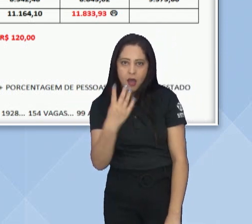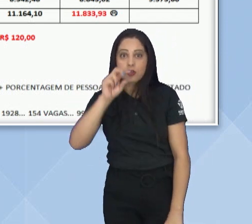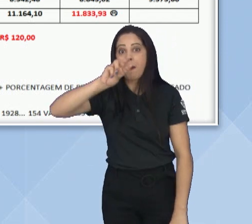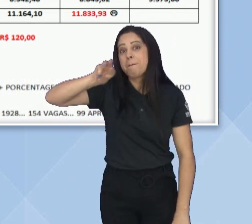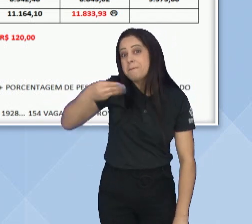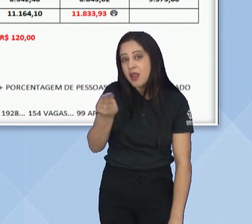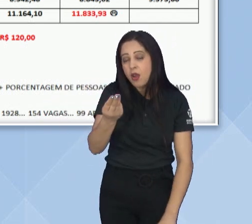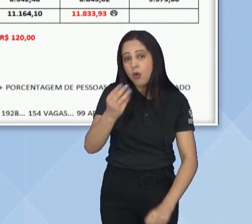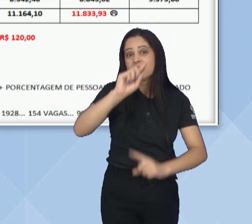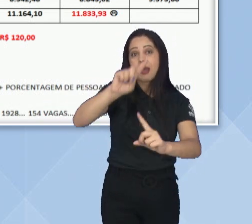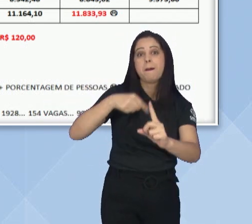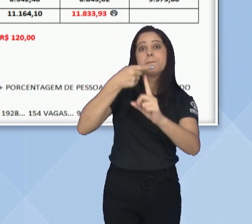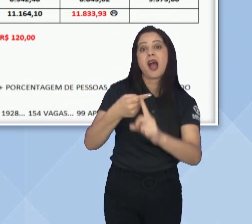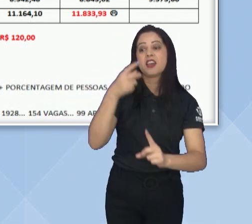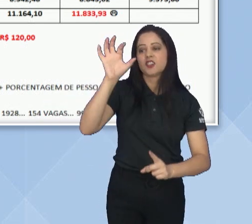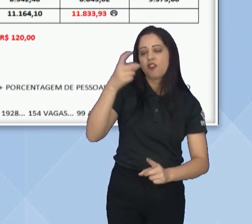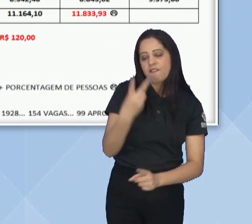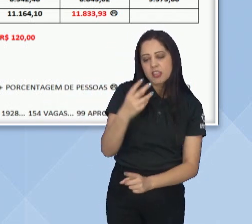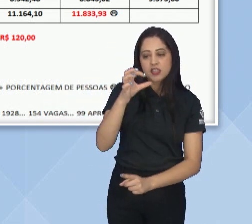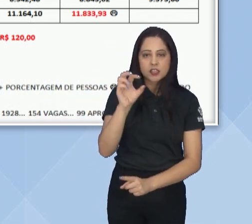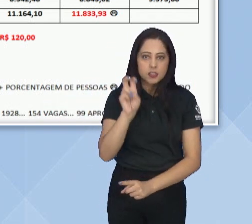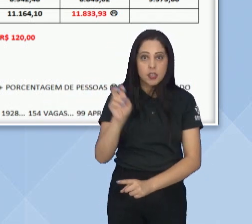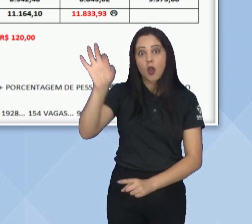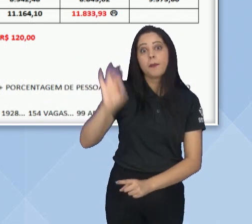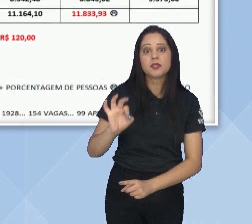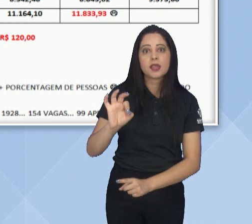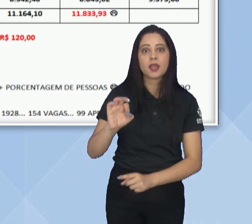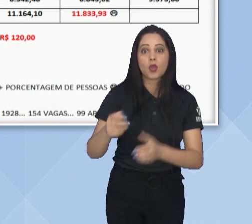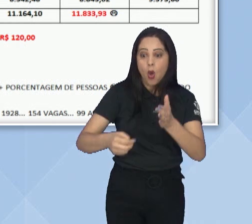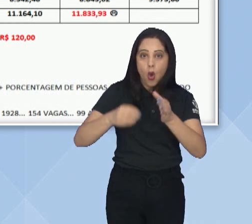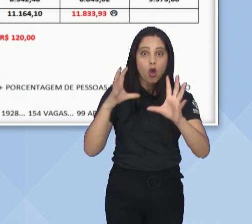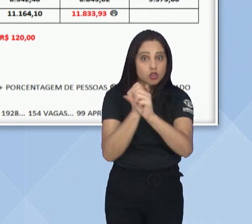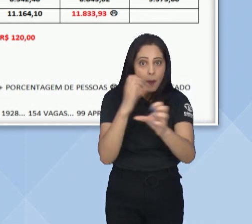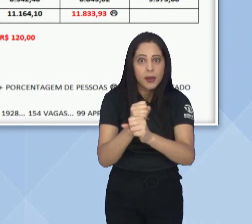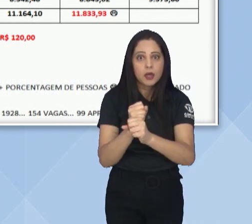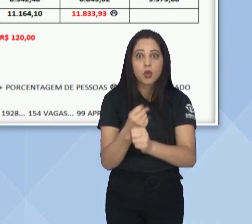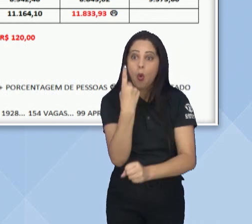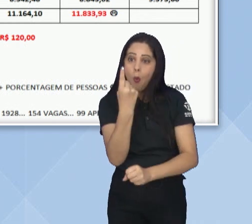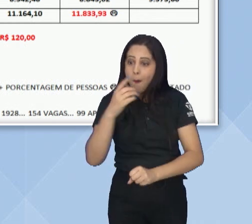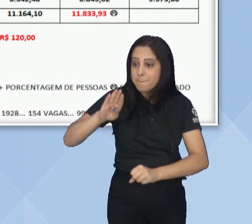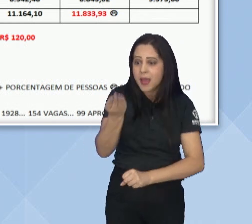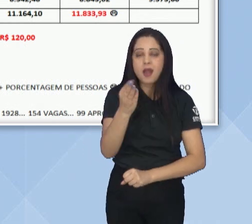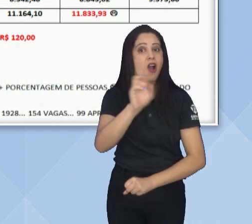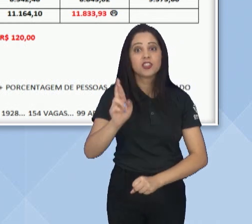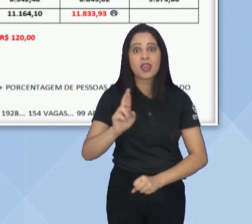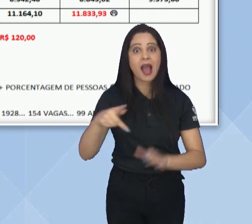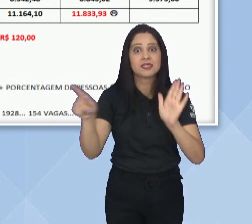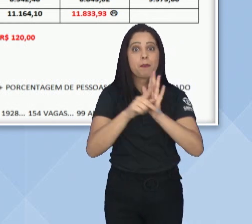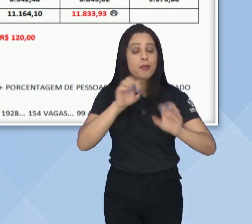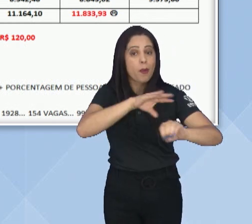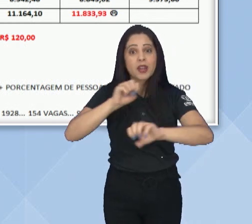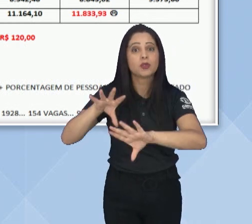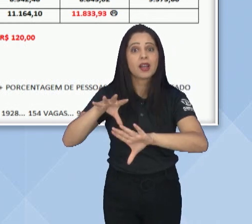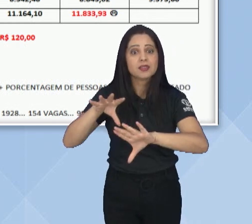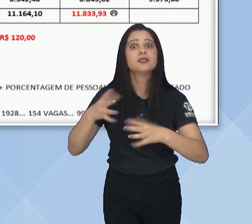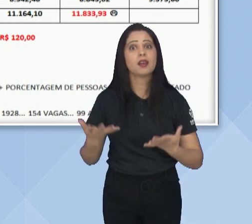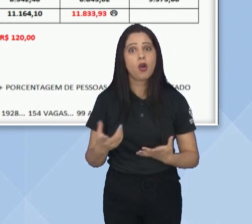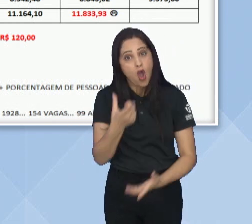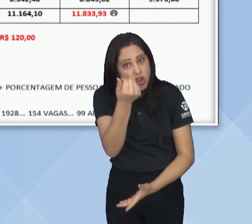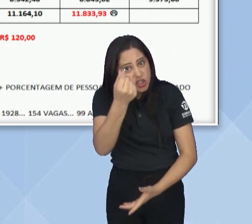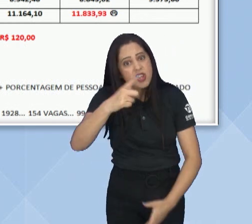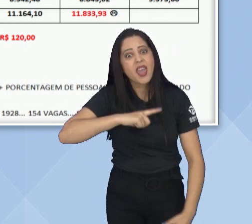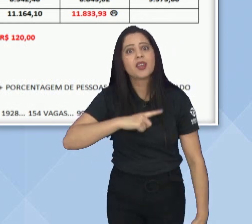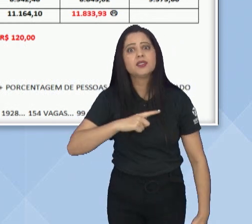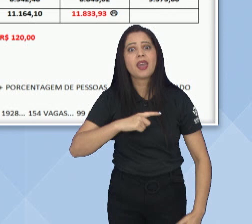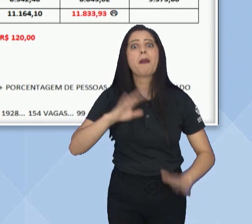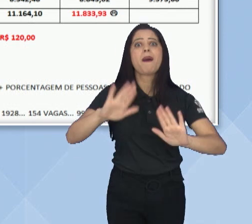mais a porcentagem de 25% da educação, vai dar quase R$ 1 bilhão para a educação. Para a educação. E o que,